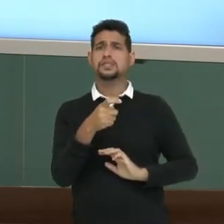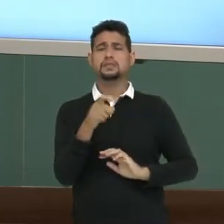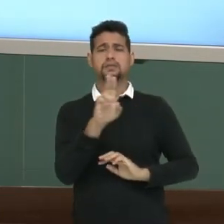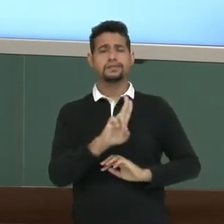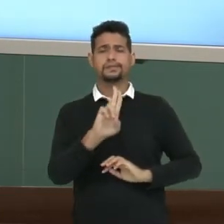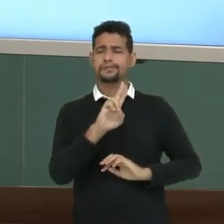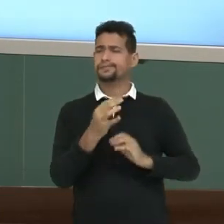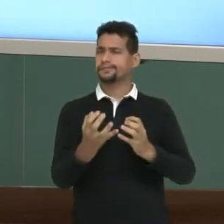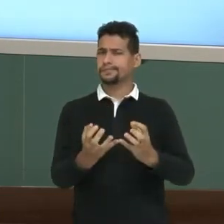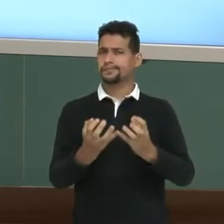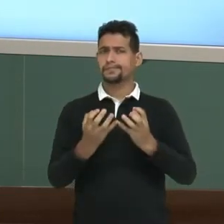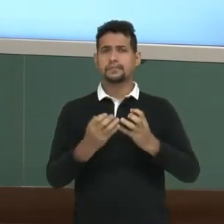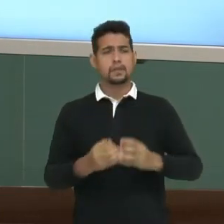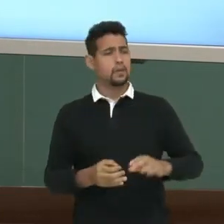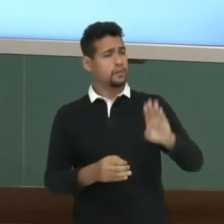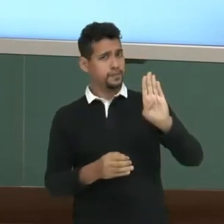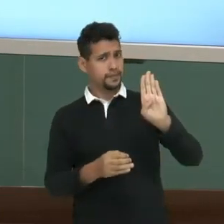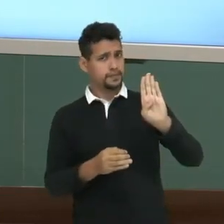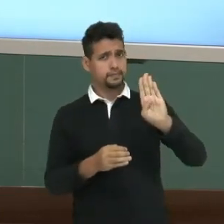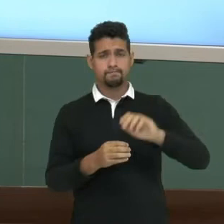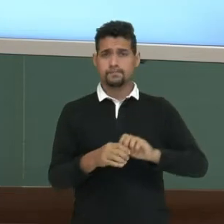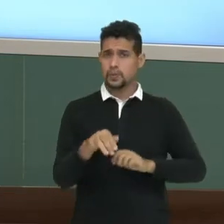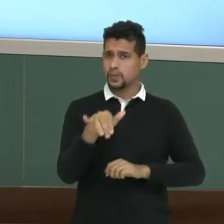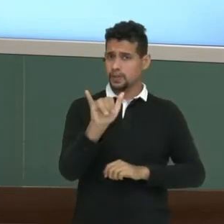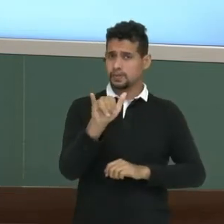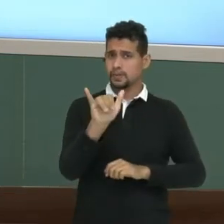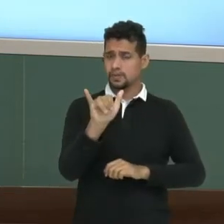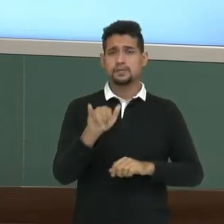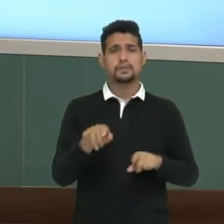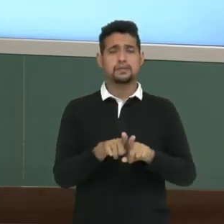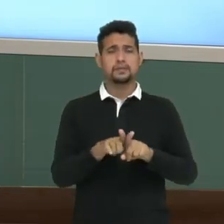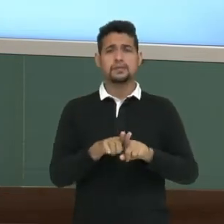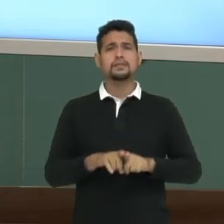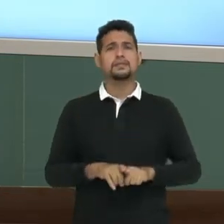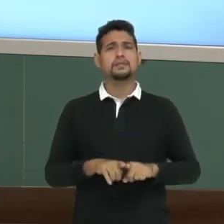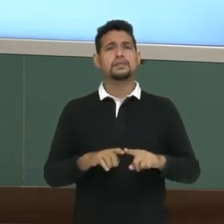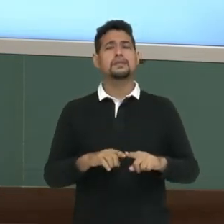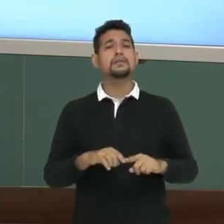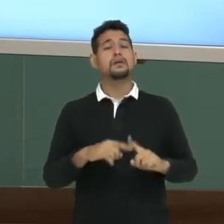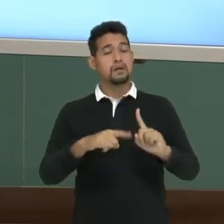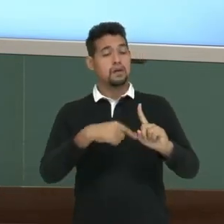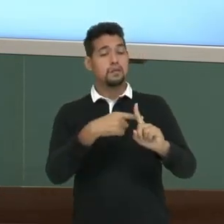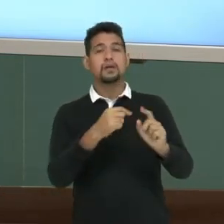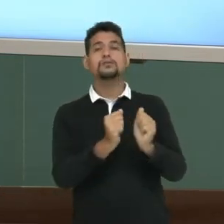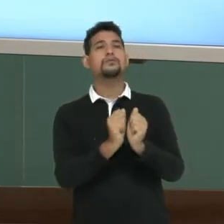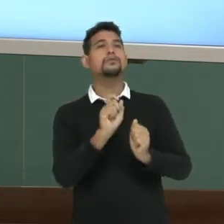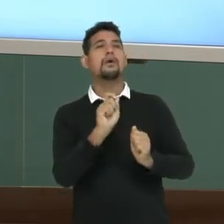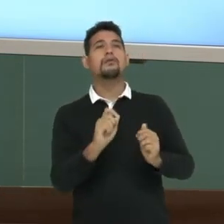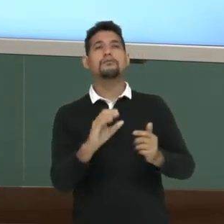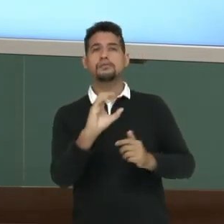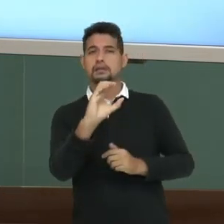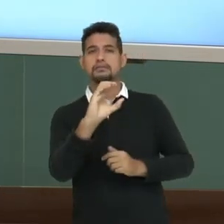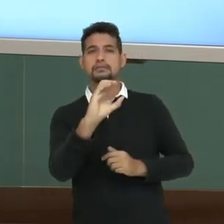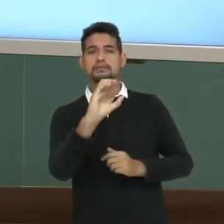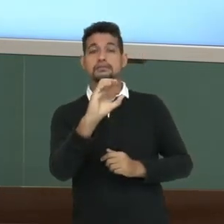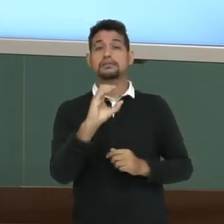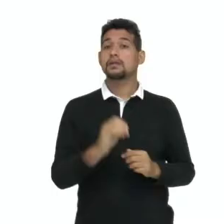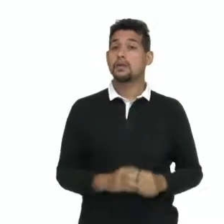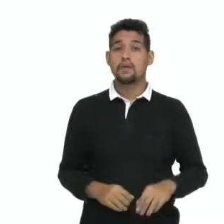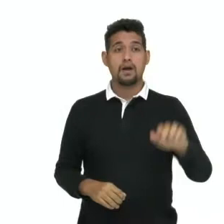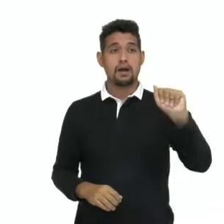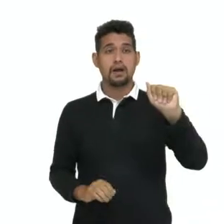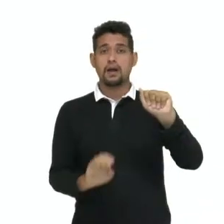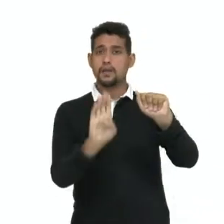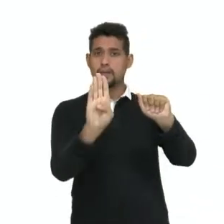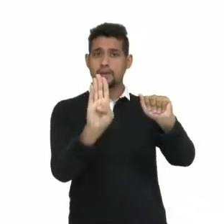que eu quero, o b, o y do ponto que eu quero, mais o c da equação da reta. O a e o b